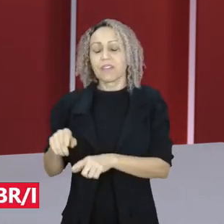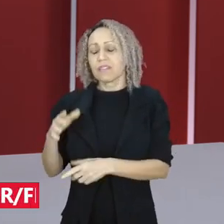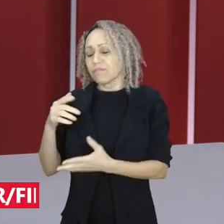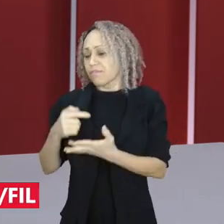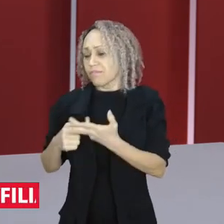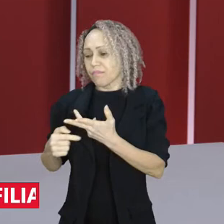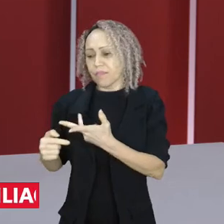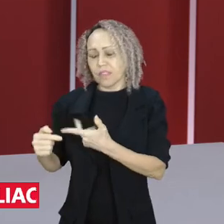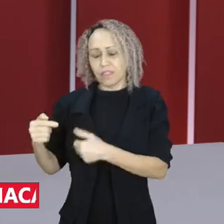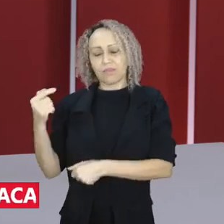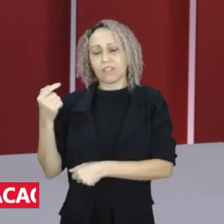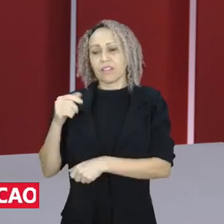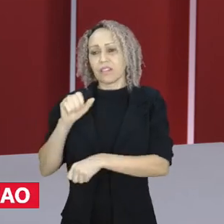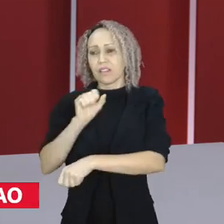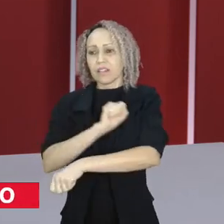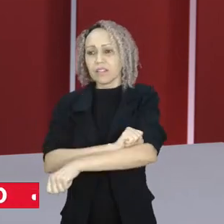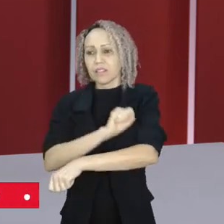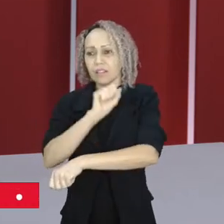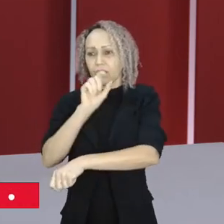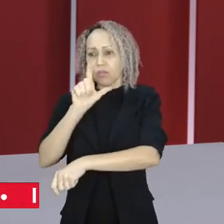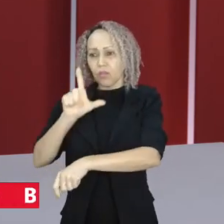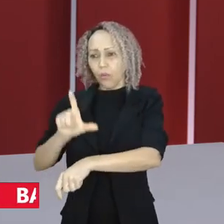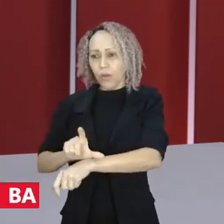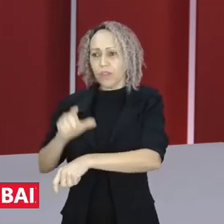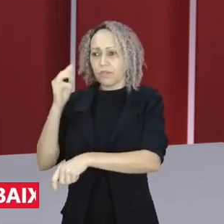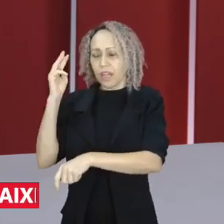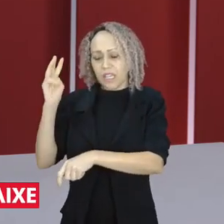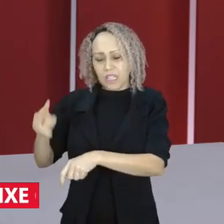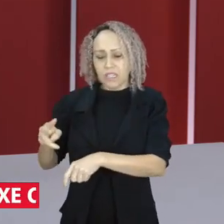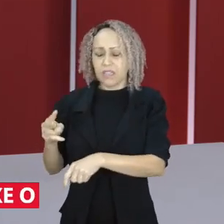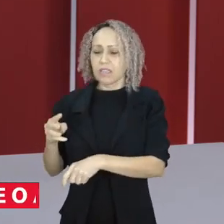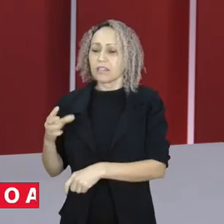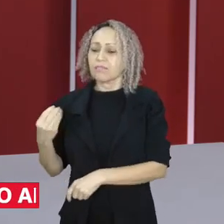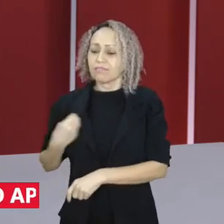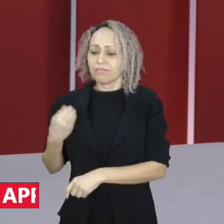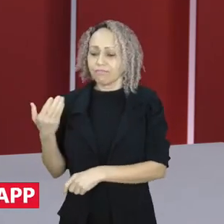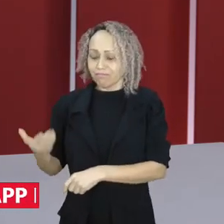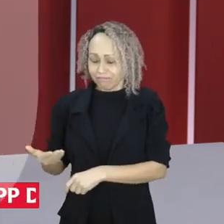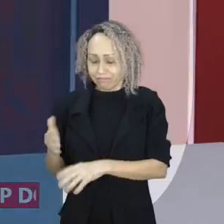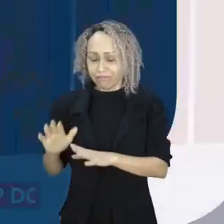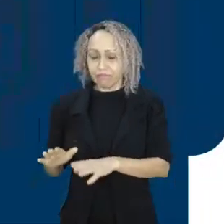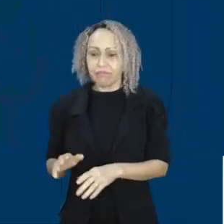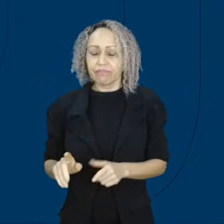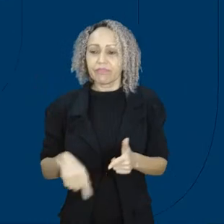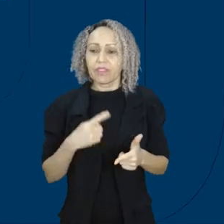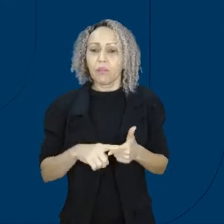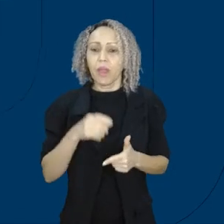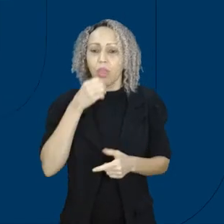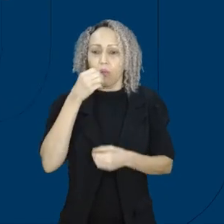marcando presença maravilha então vamos Seguindo aqui com mais uma entrevista